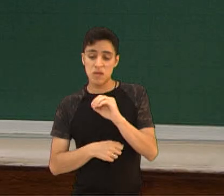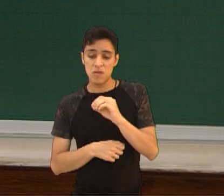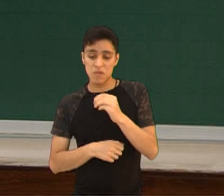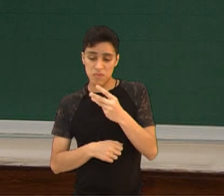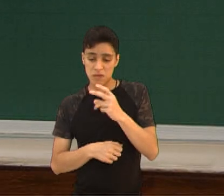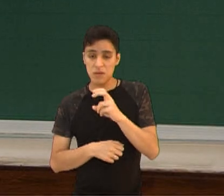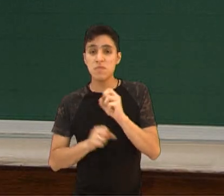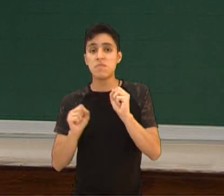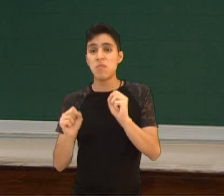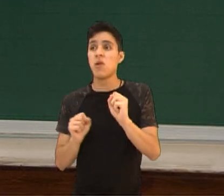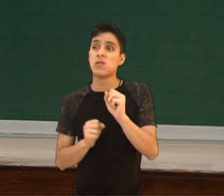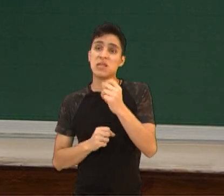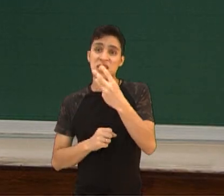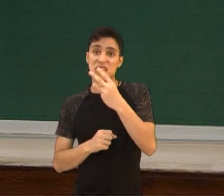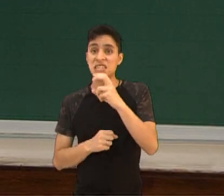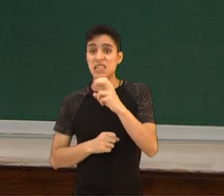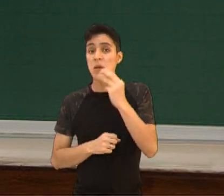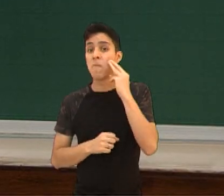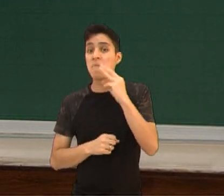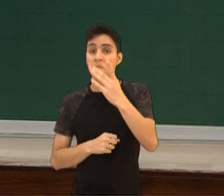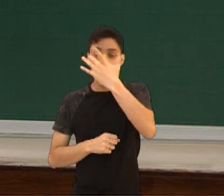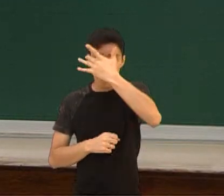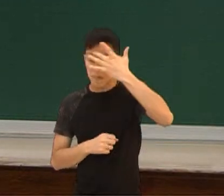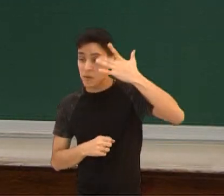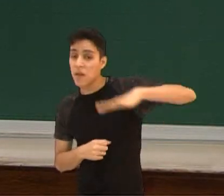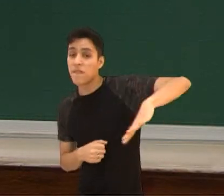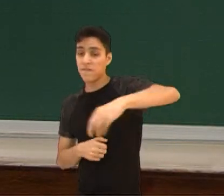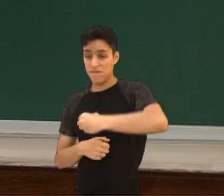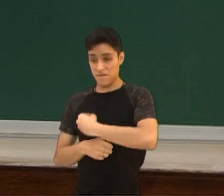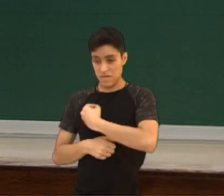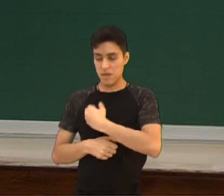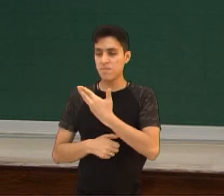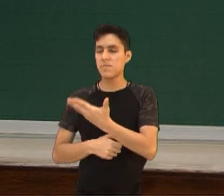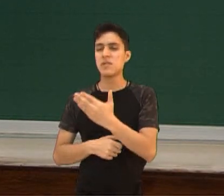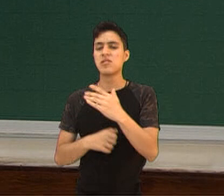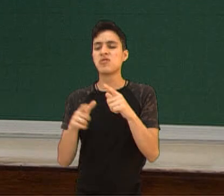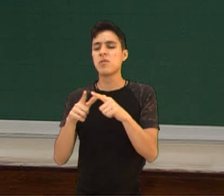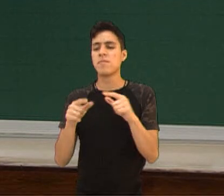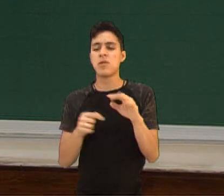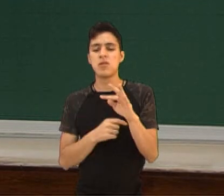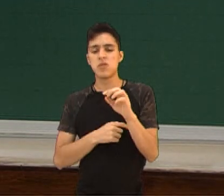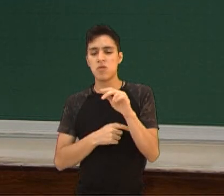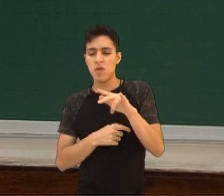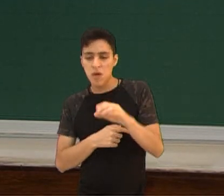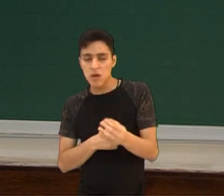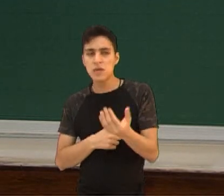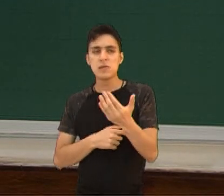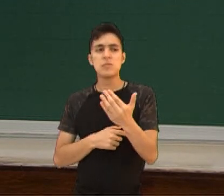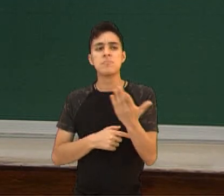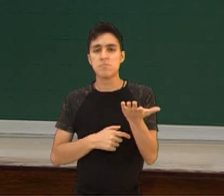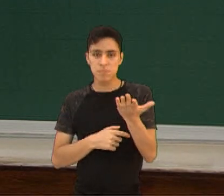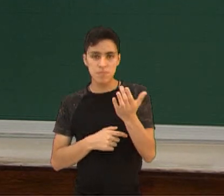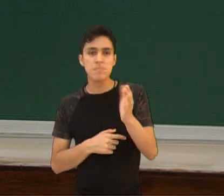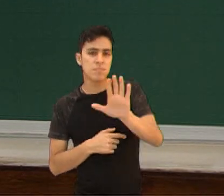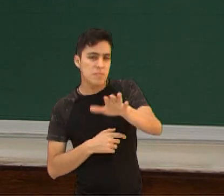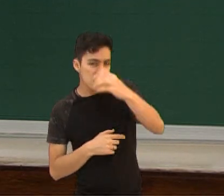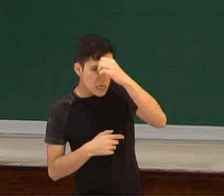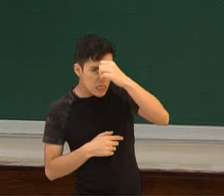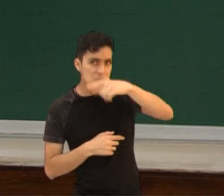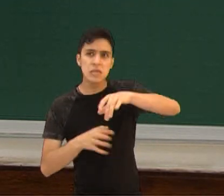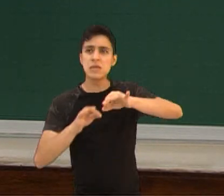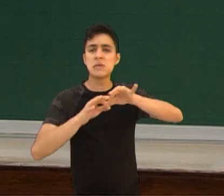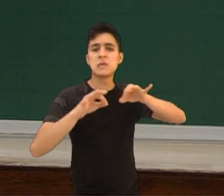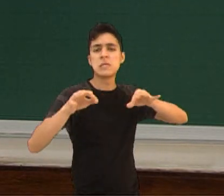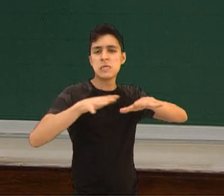tenha 35 milhões de pessoas habitando o território. Tóquio, no Japão, né? Nova Delhi, a Índia ainda tem um território um pouco mais